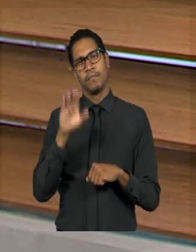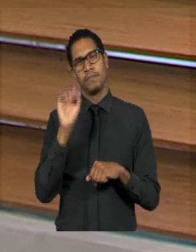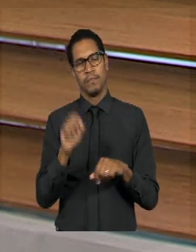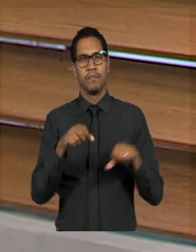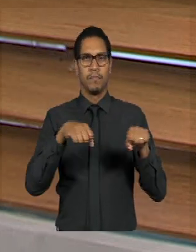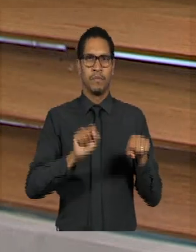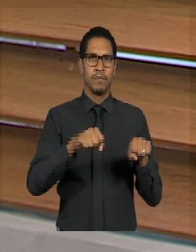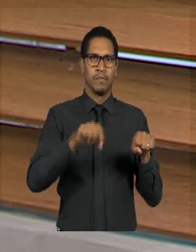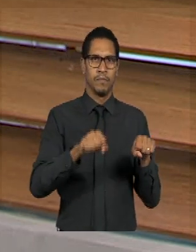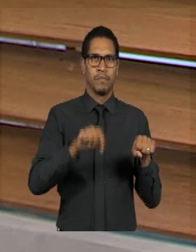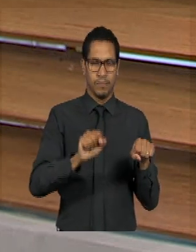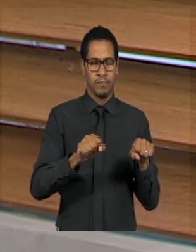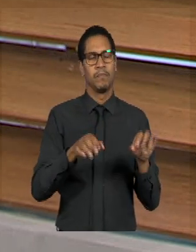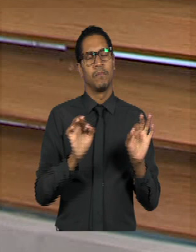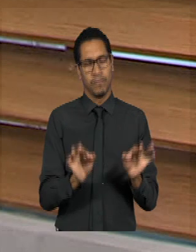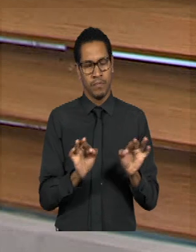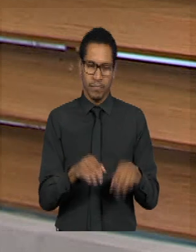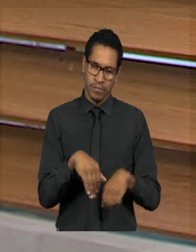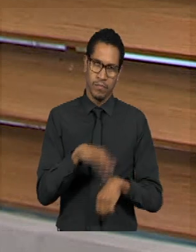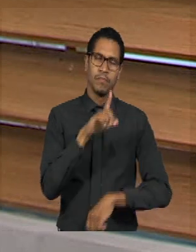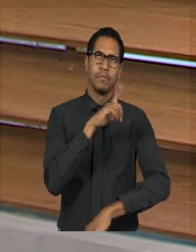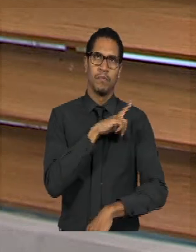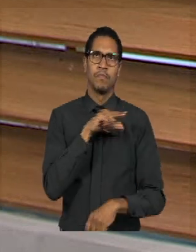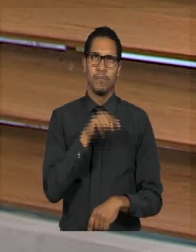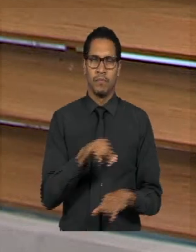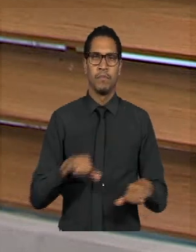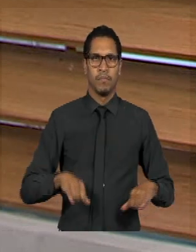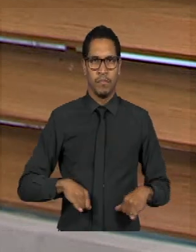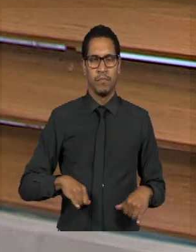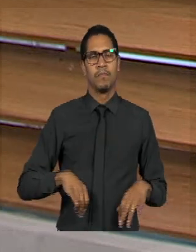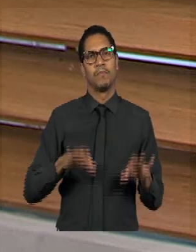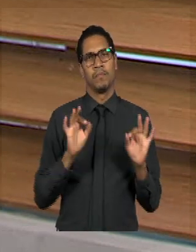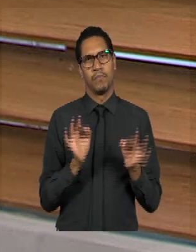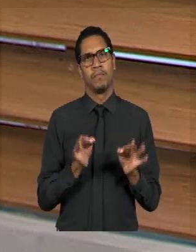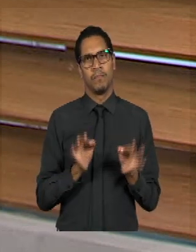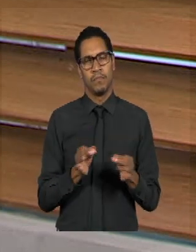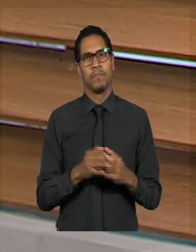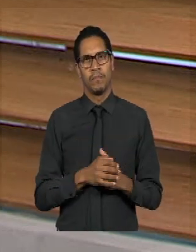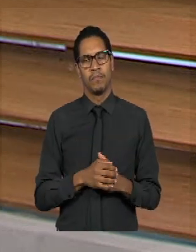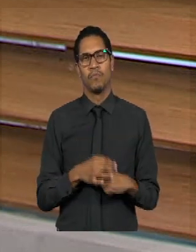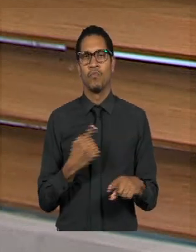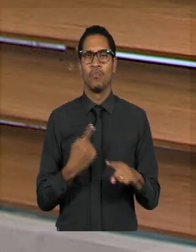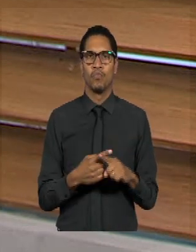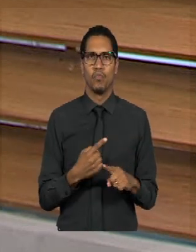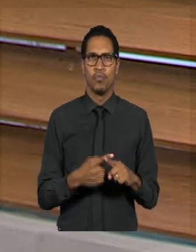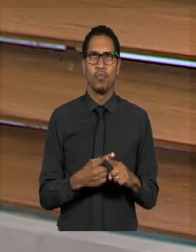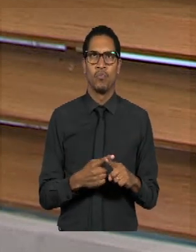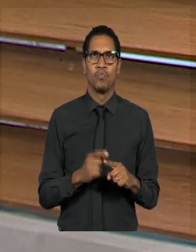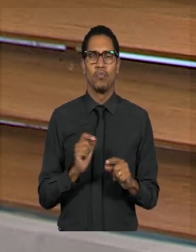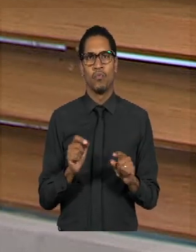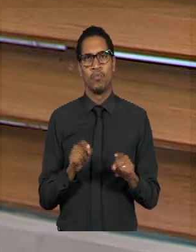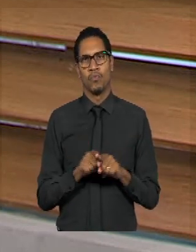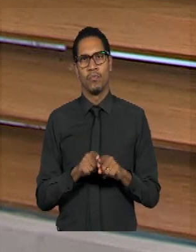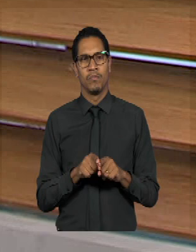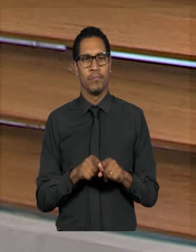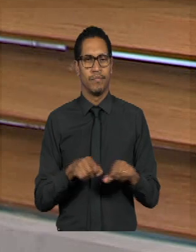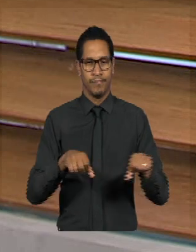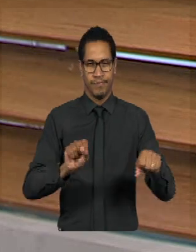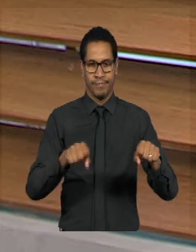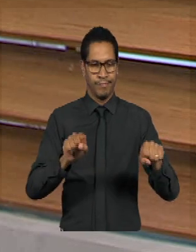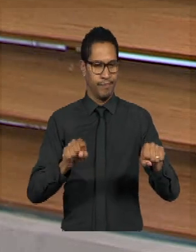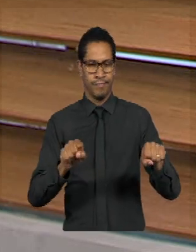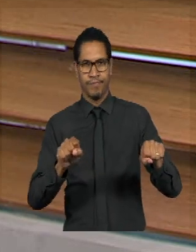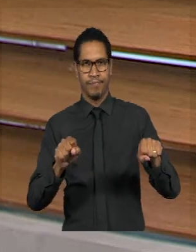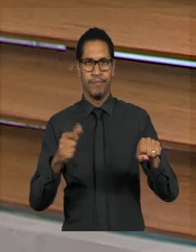O motociclista é o que mais sofre devido à ausência dos acessórios